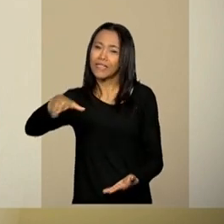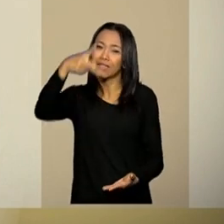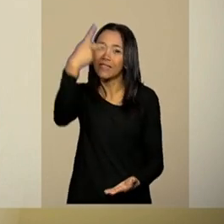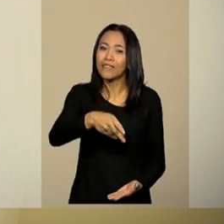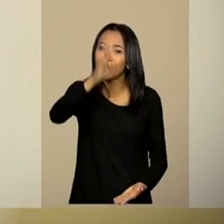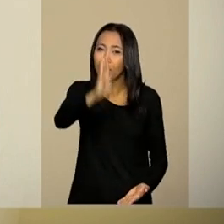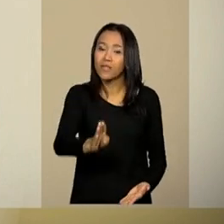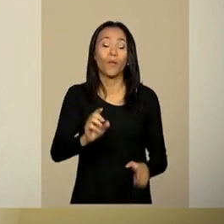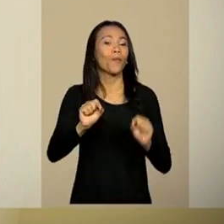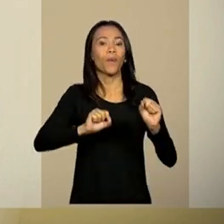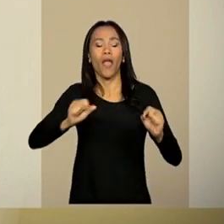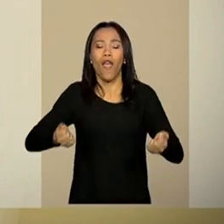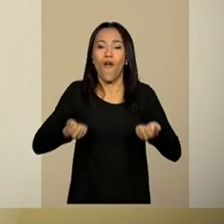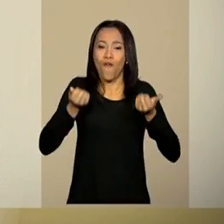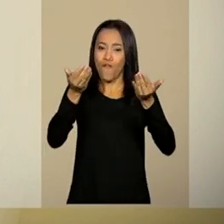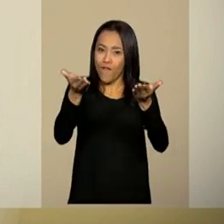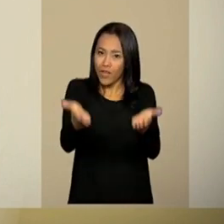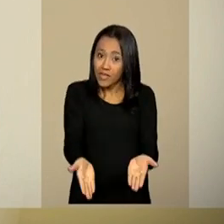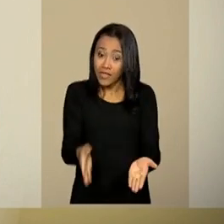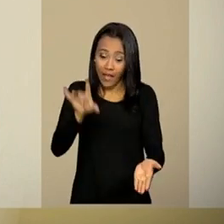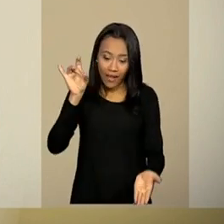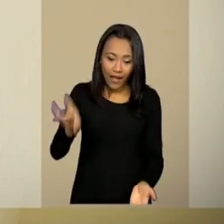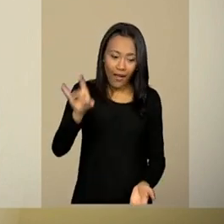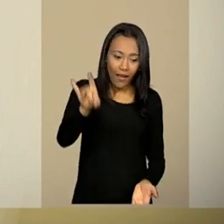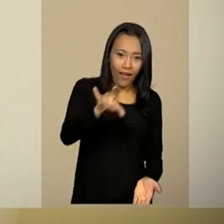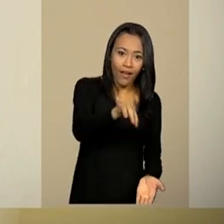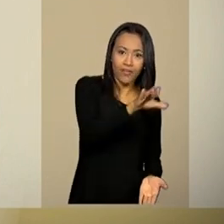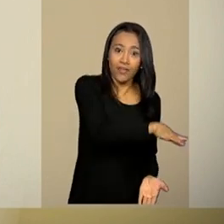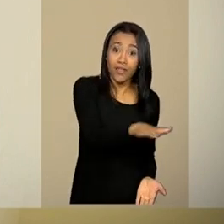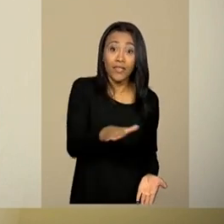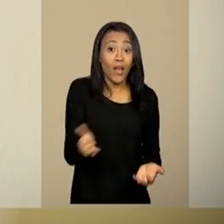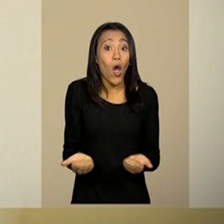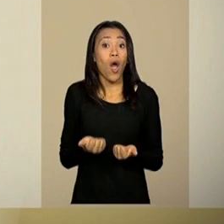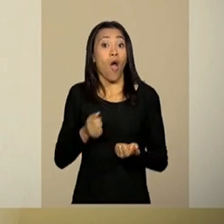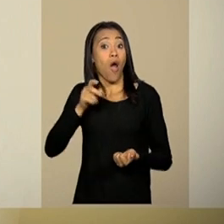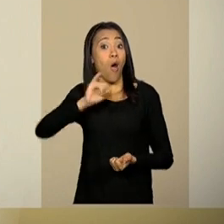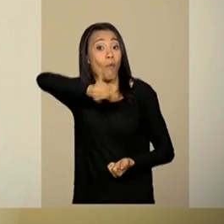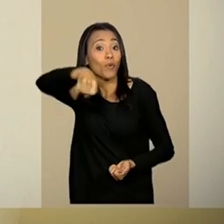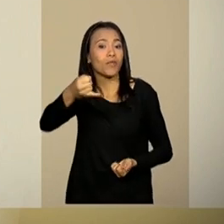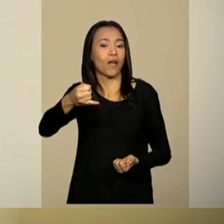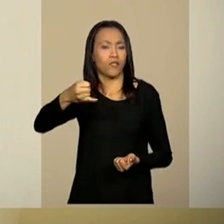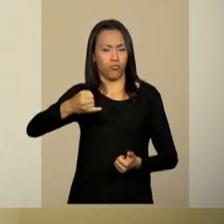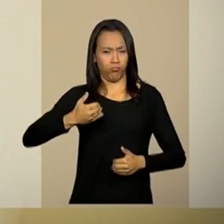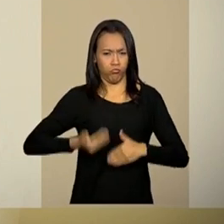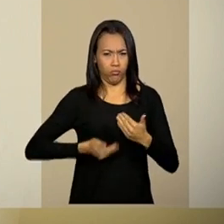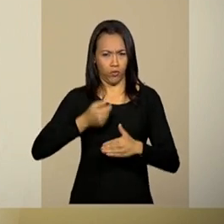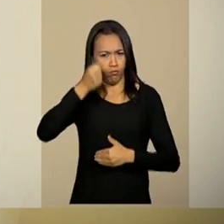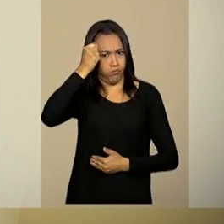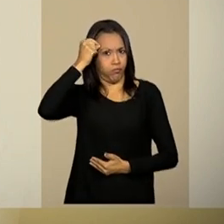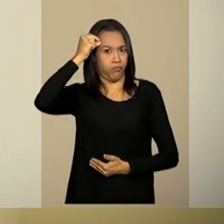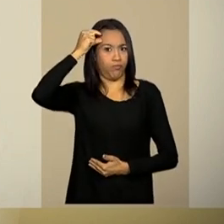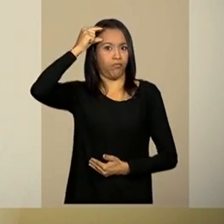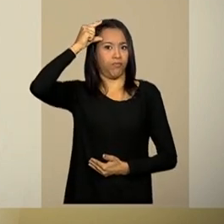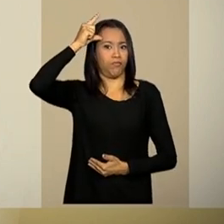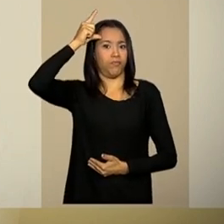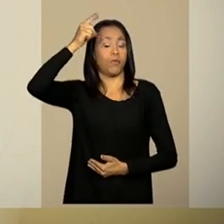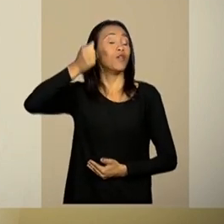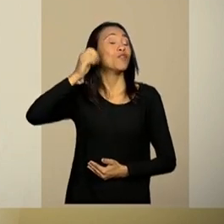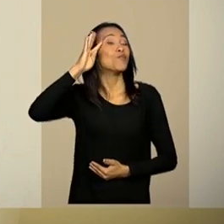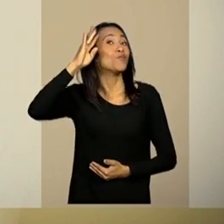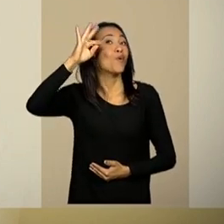brasileirinhas é oferecer a cada um deles a oportunid de crescer de se desenvolver e ter seus